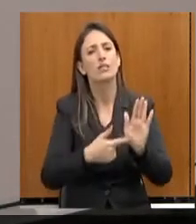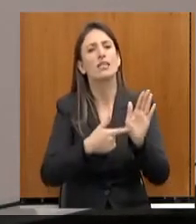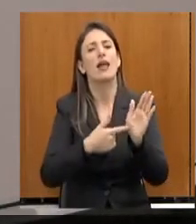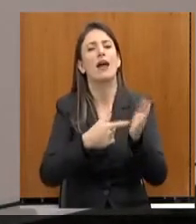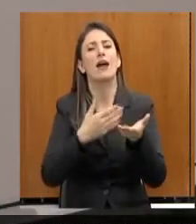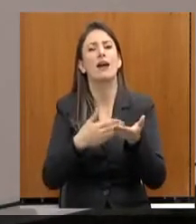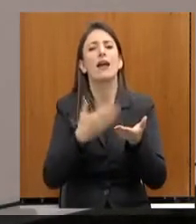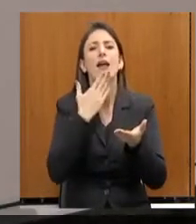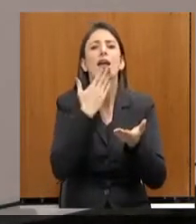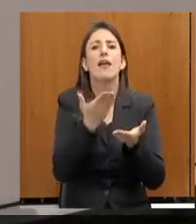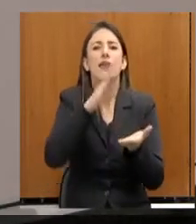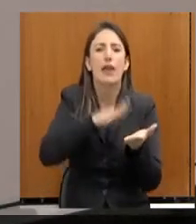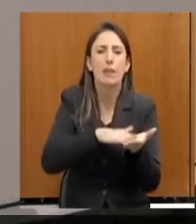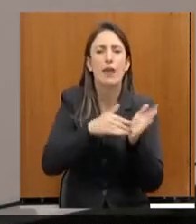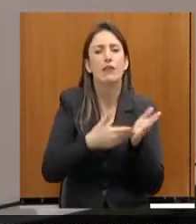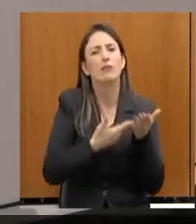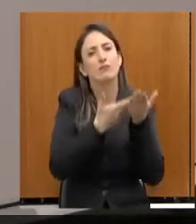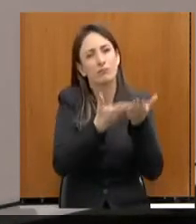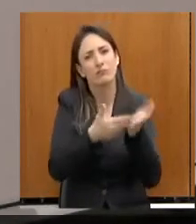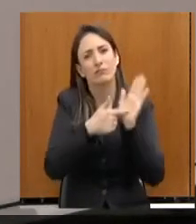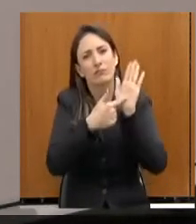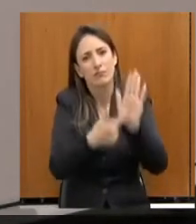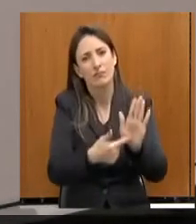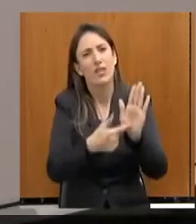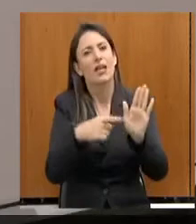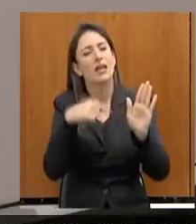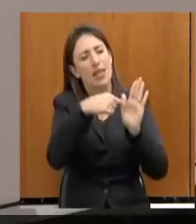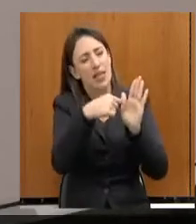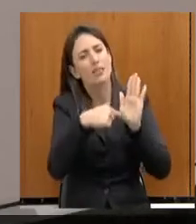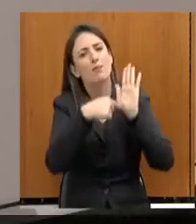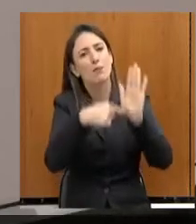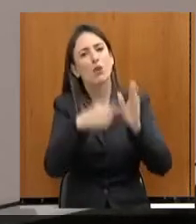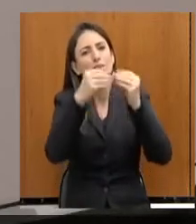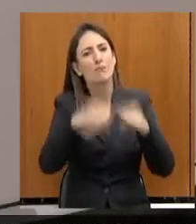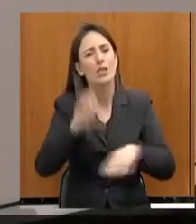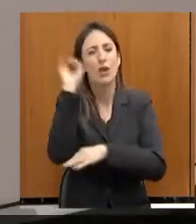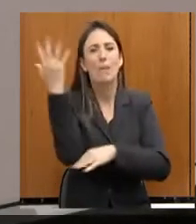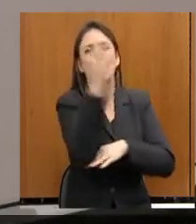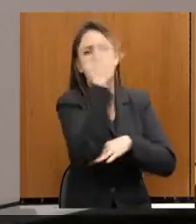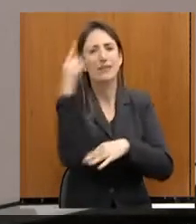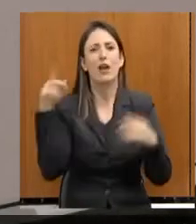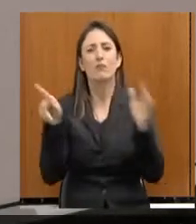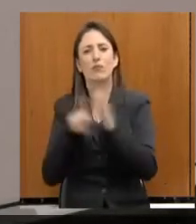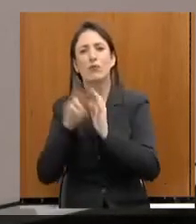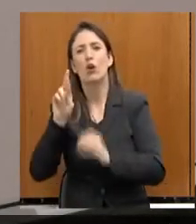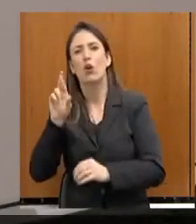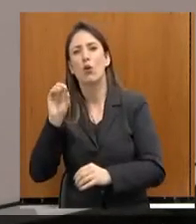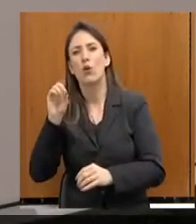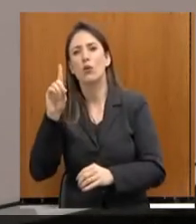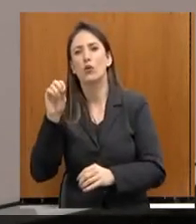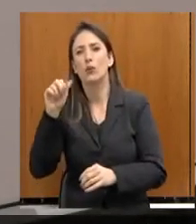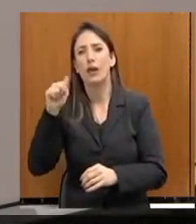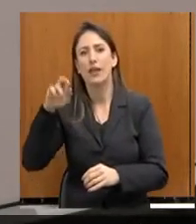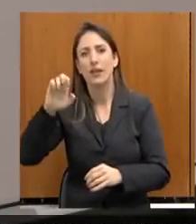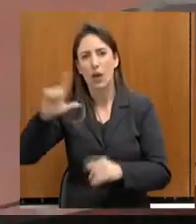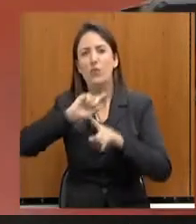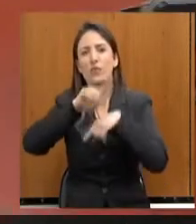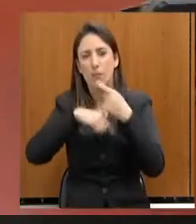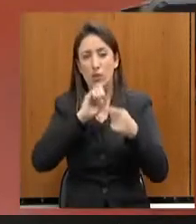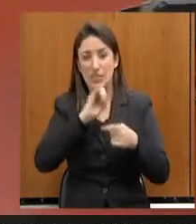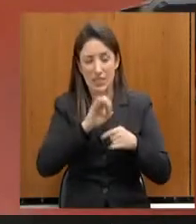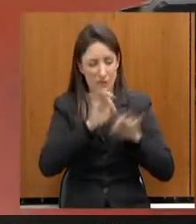impacto ambiental é relacionados ao Rodoanel que tão logo Fiquem prontos já possa possam ser disponibilizados a Assembleia